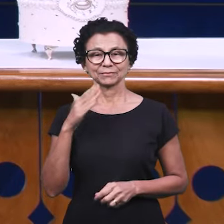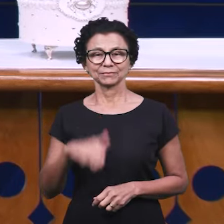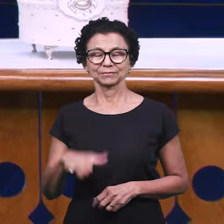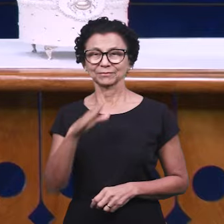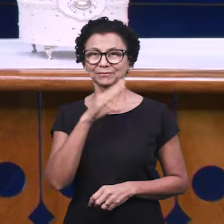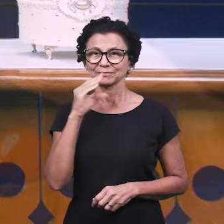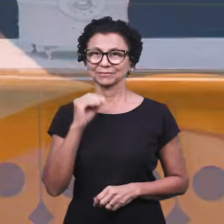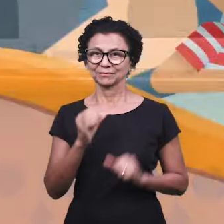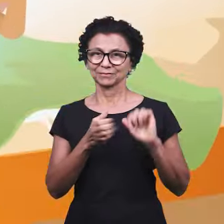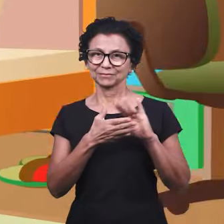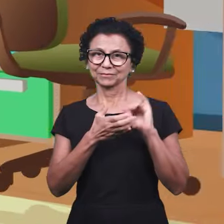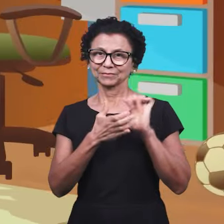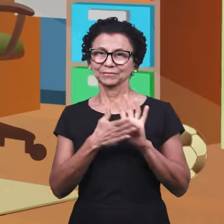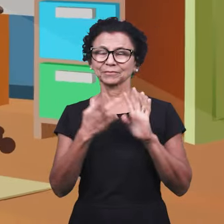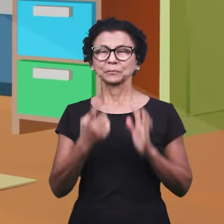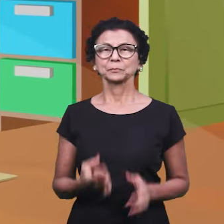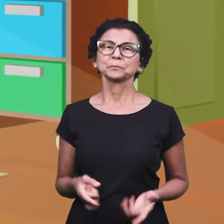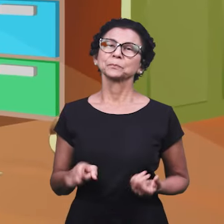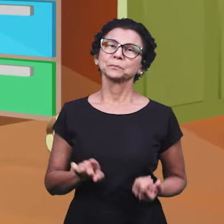e adolescentes.